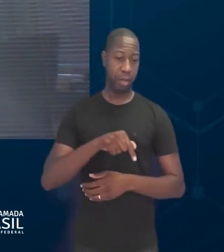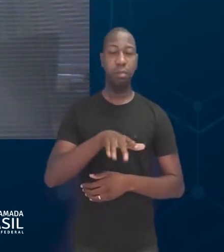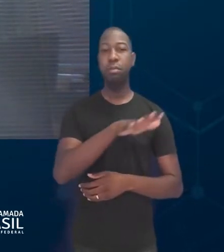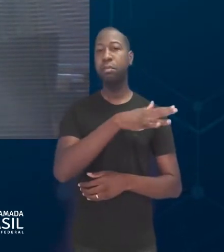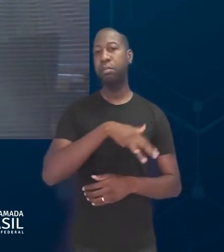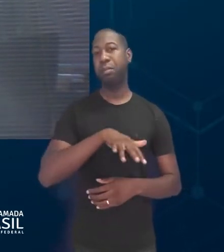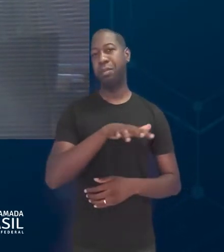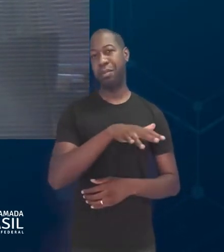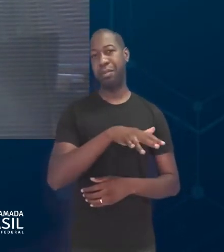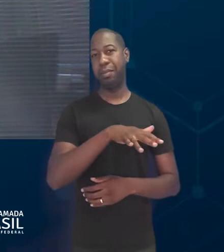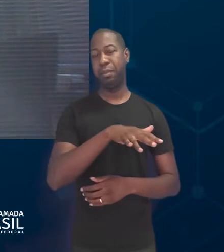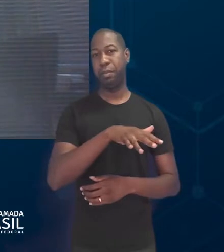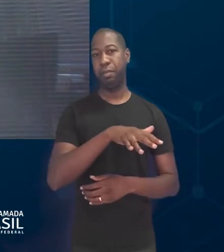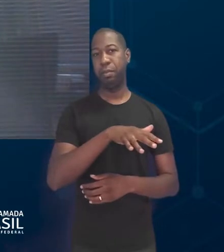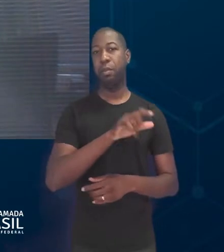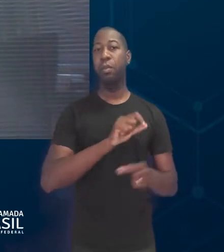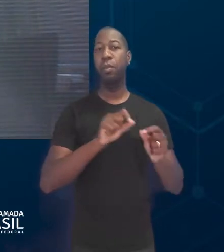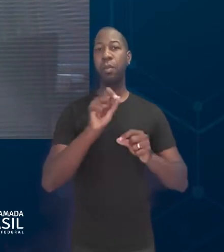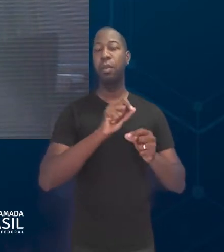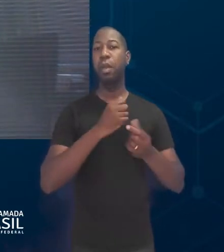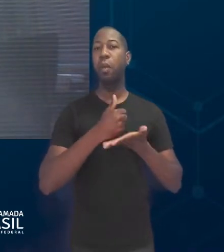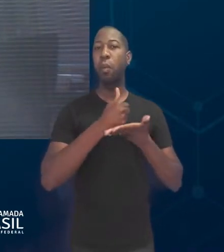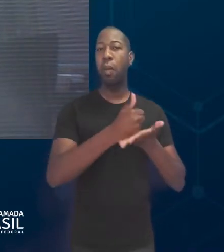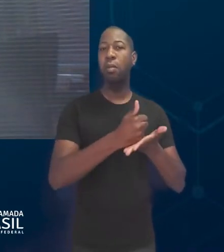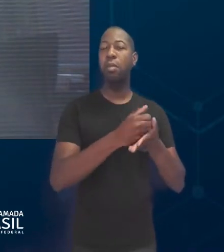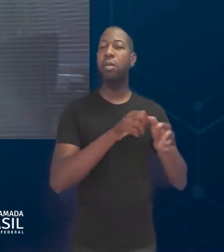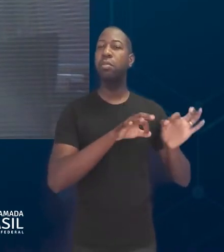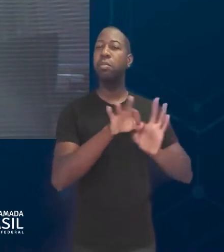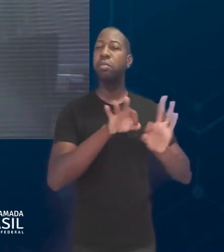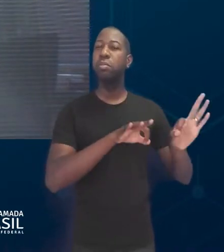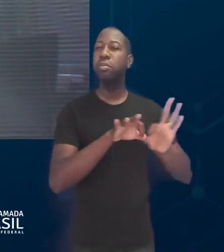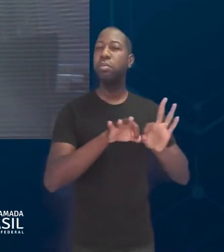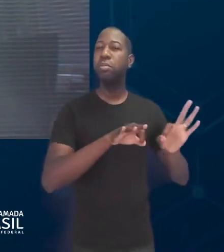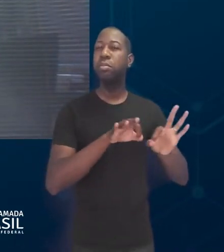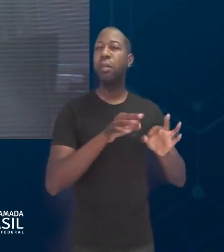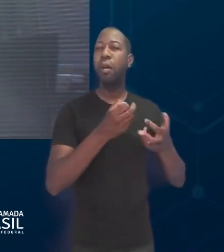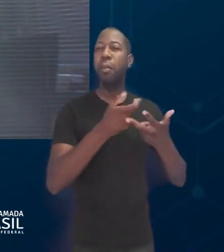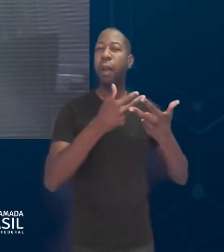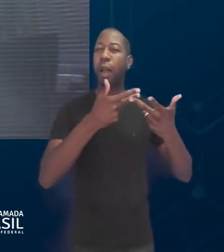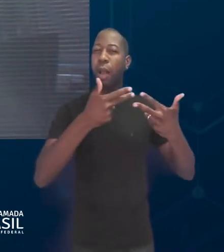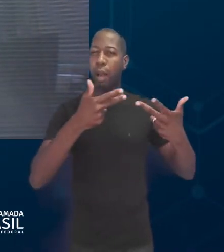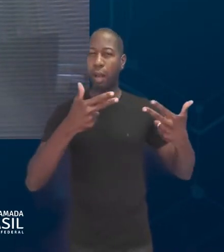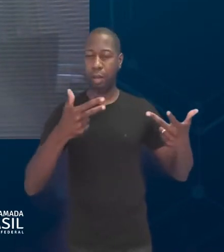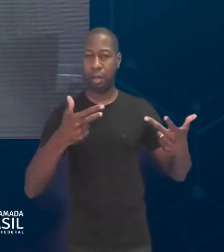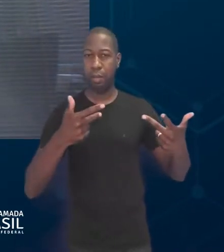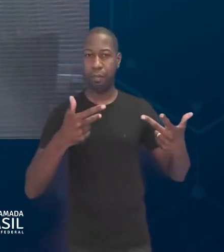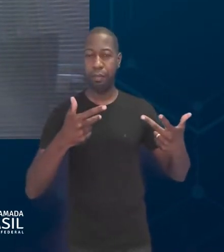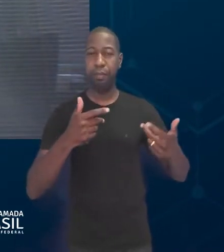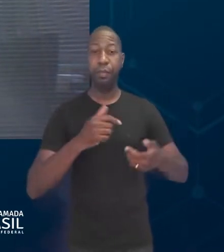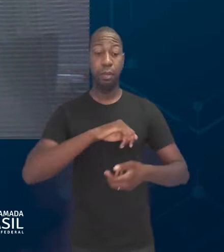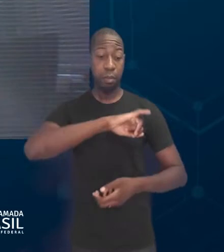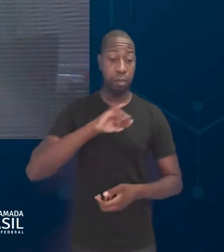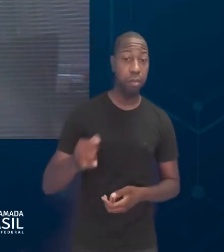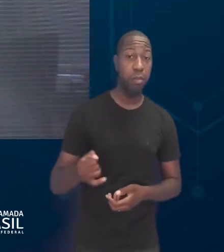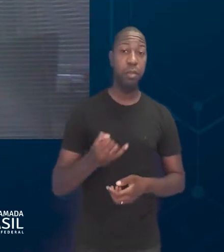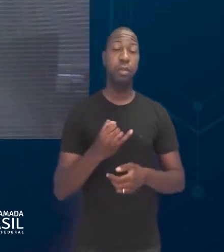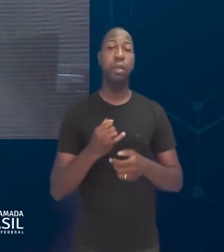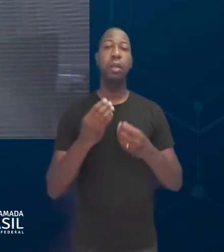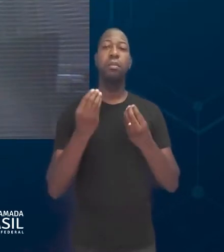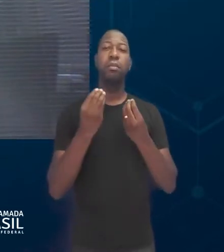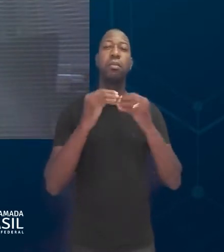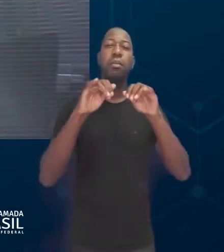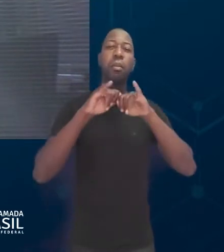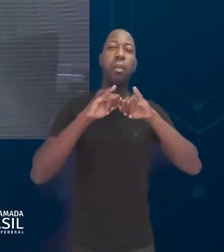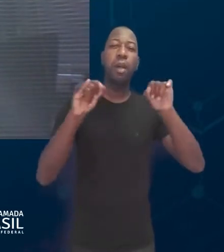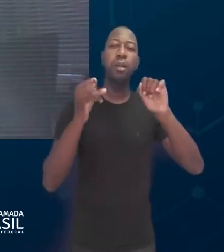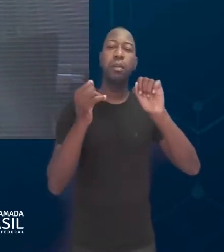por meio de apoio de projetos sociais diversos, que inclusive iremos divulgar no stand virtual da FLIR neste ano. Na